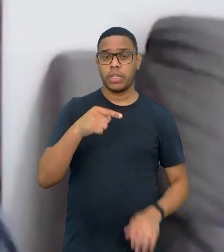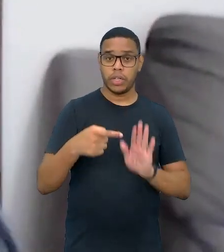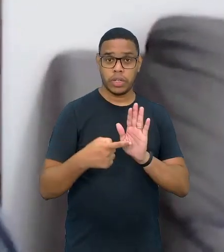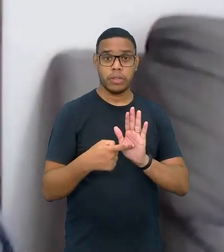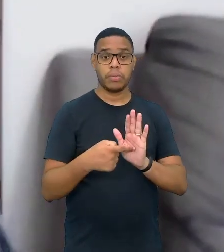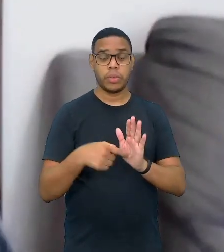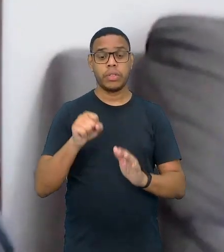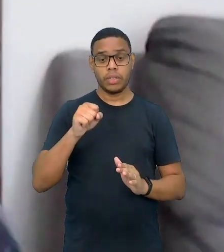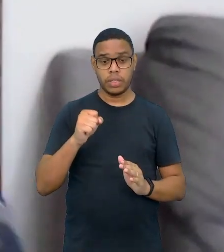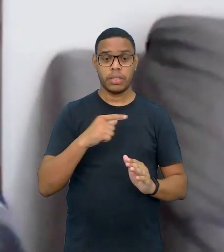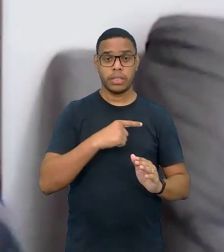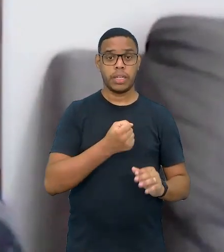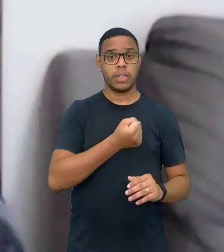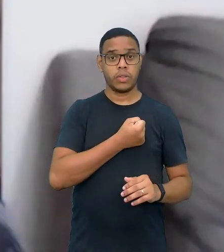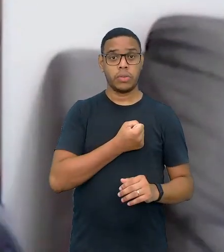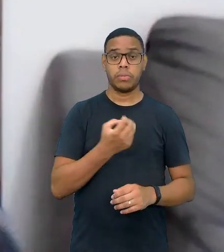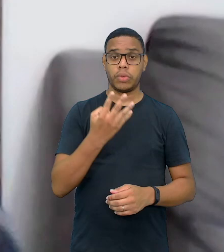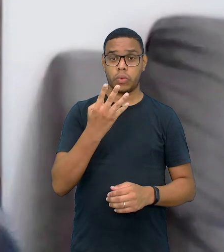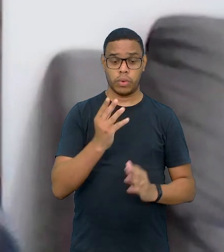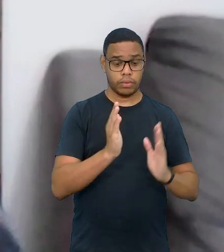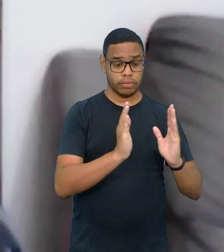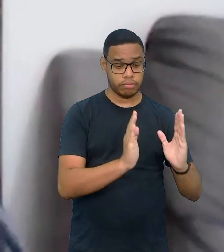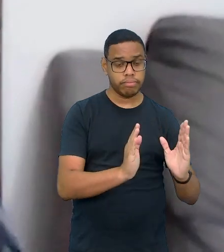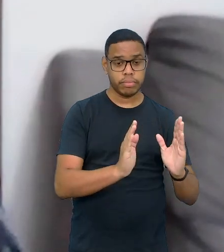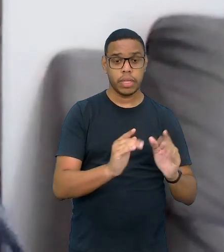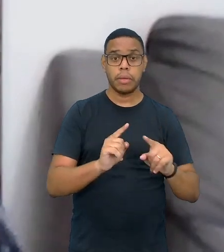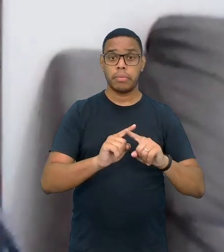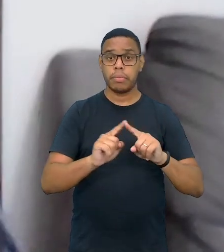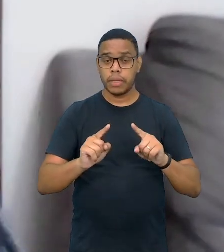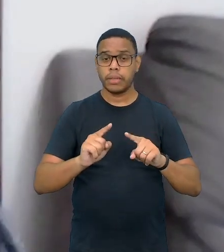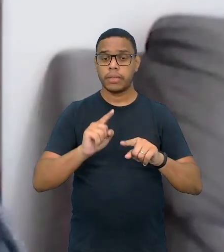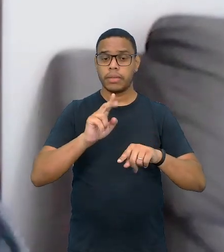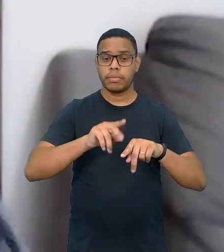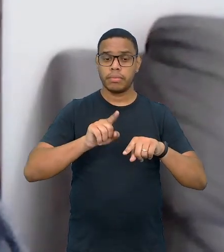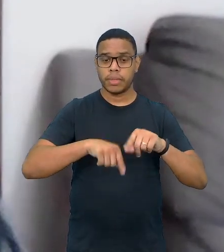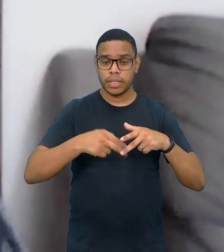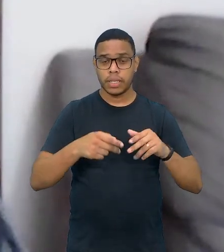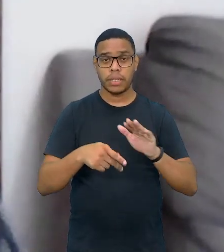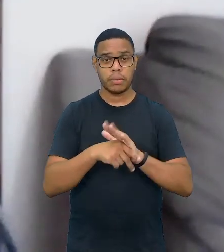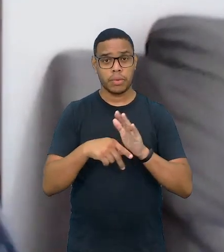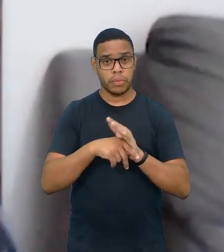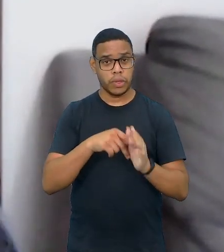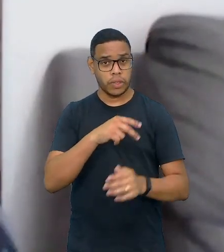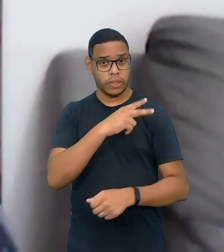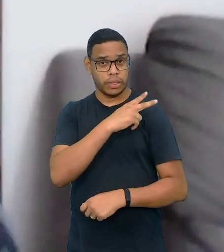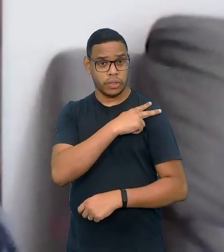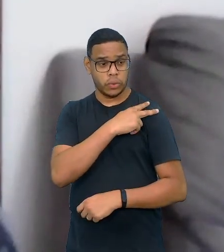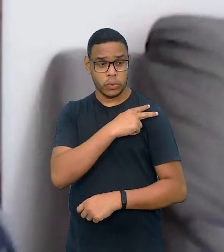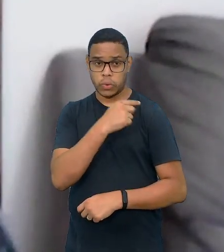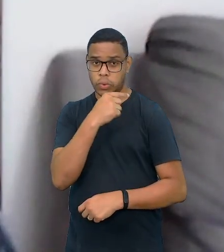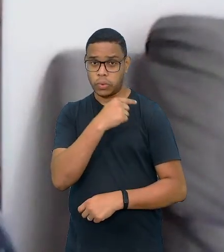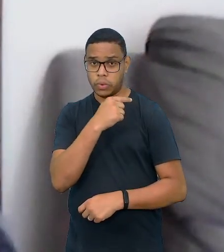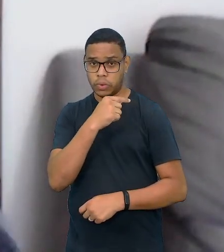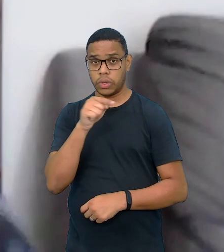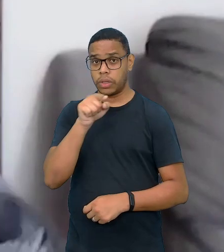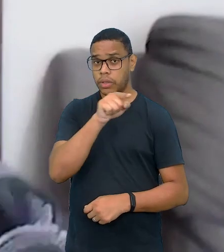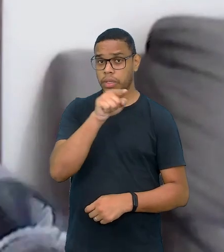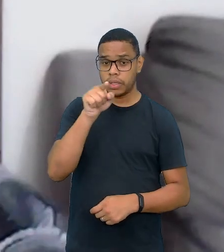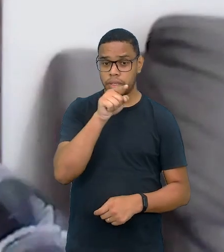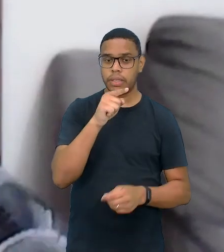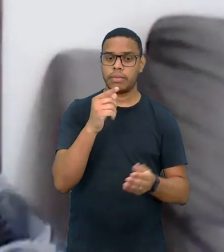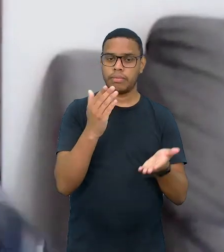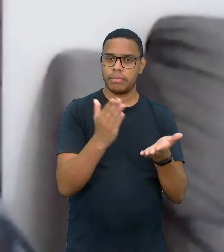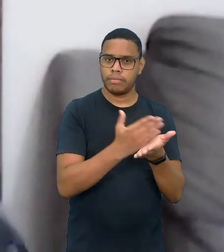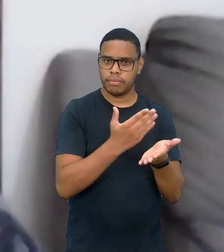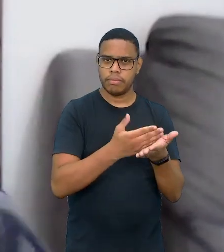apresentar assim, sequência 4. Só que o material da segunda série do ensino médio, se vocês